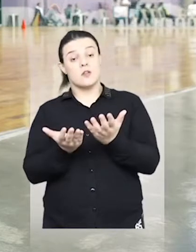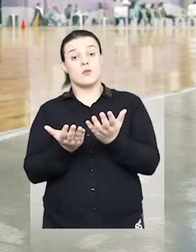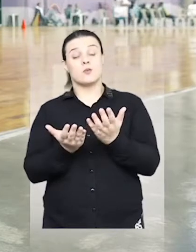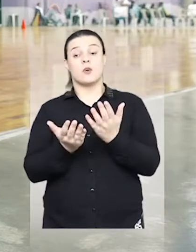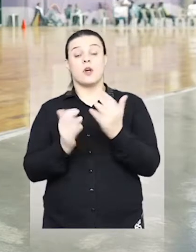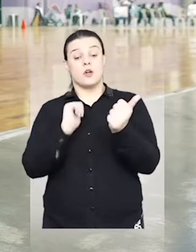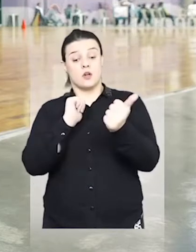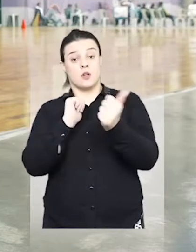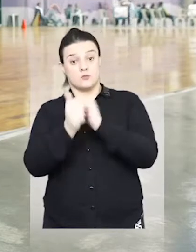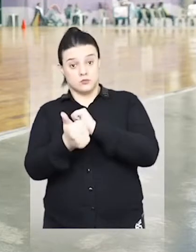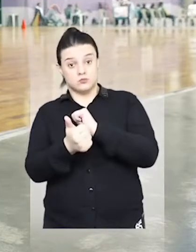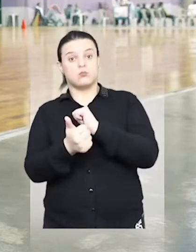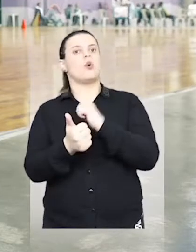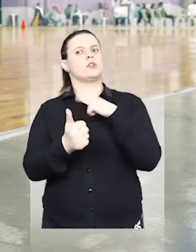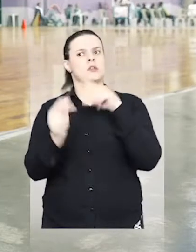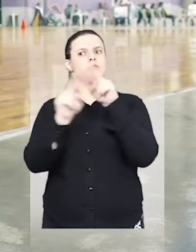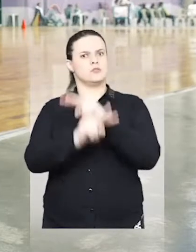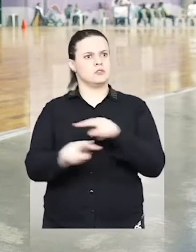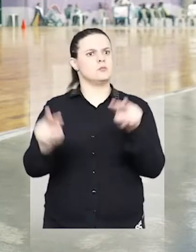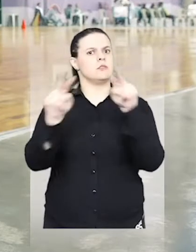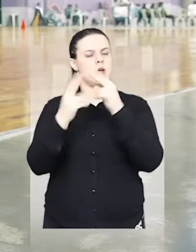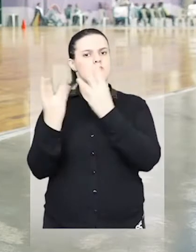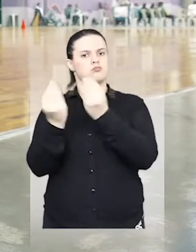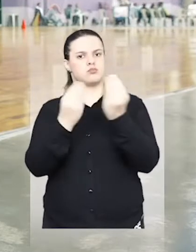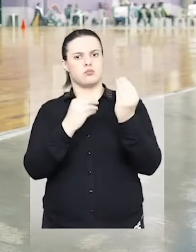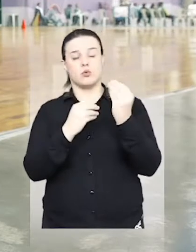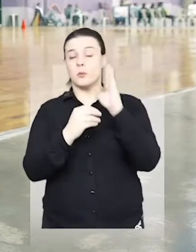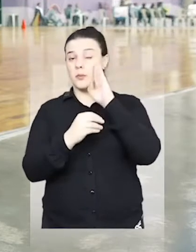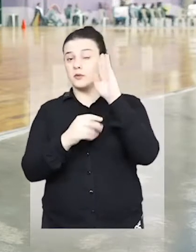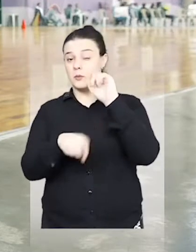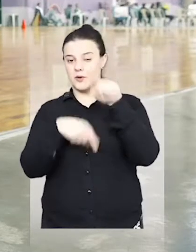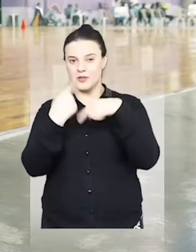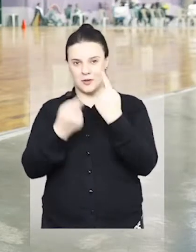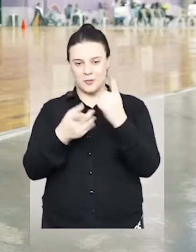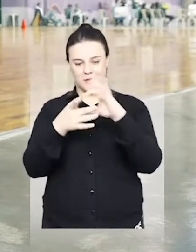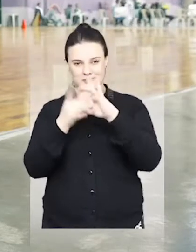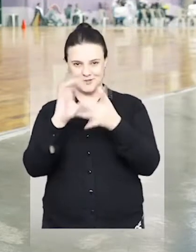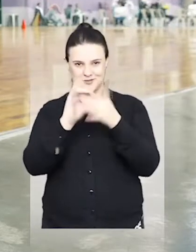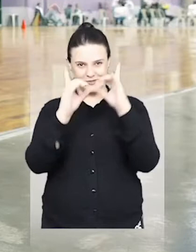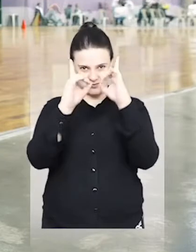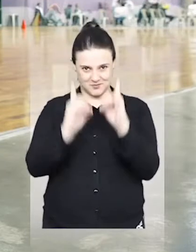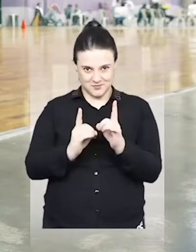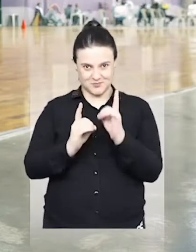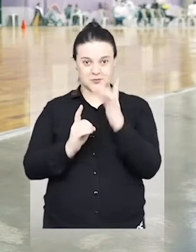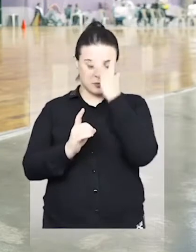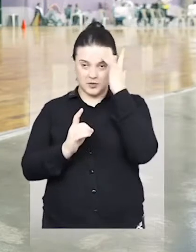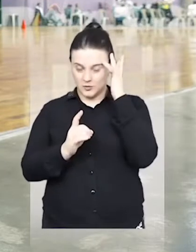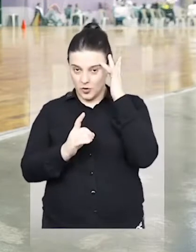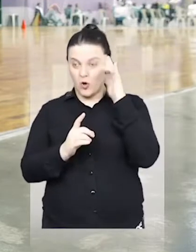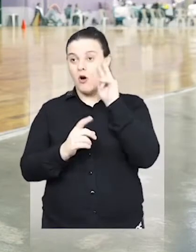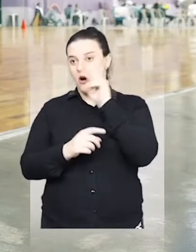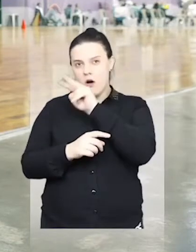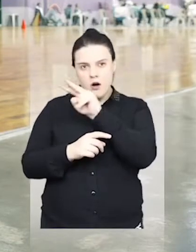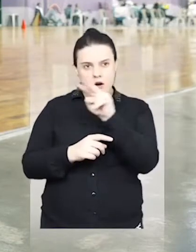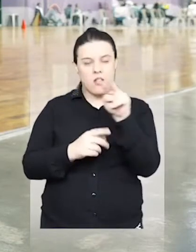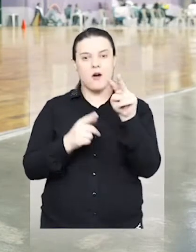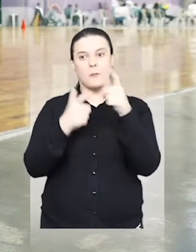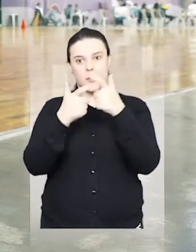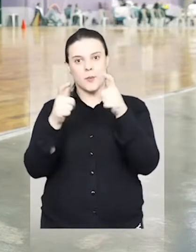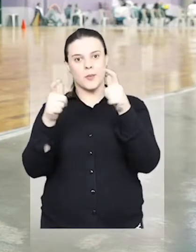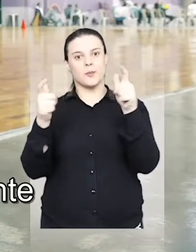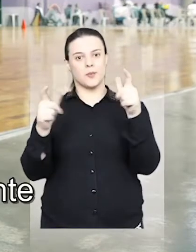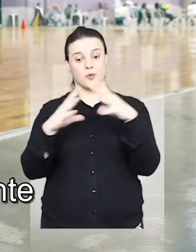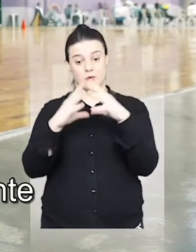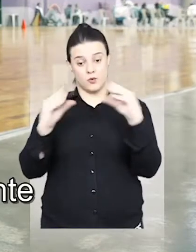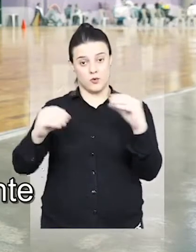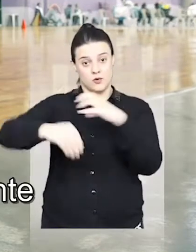Então é um esporte que está tendo muita visibilidade, principalmente depois das Paralimpíadas, né? A modalidade em si,